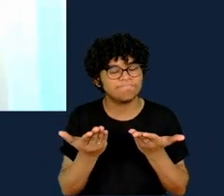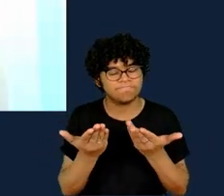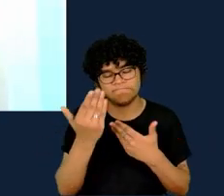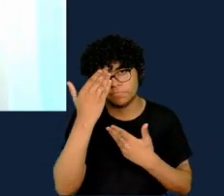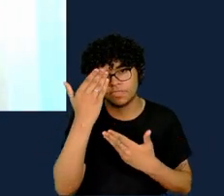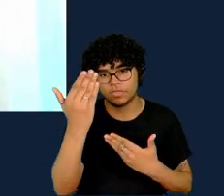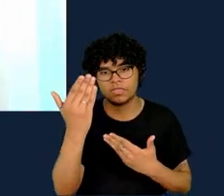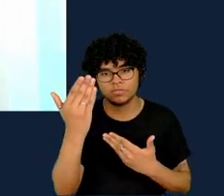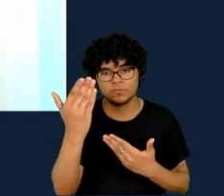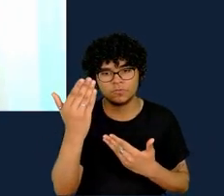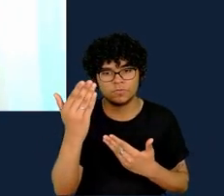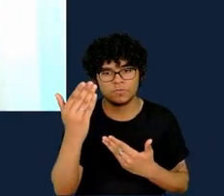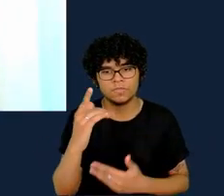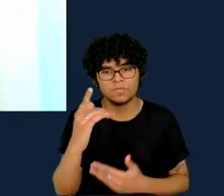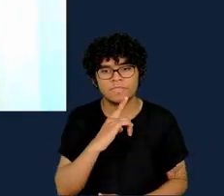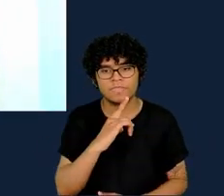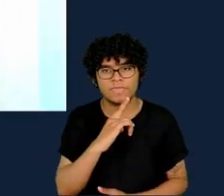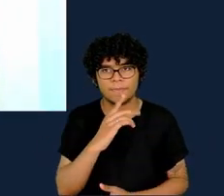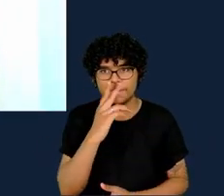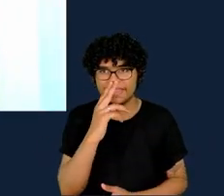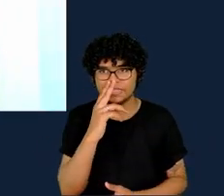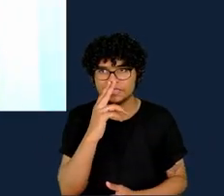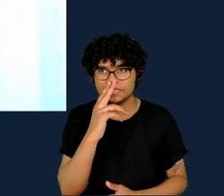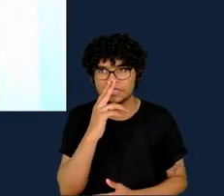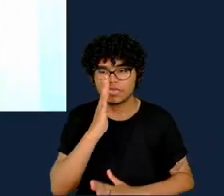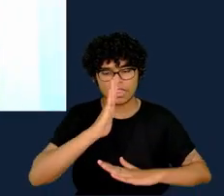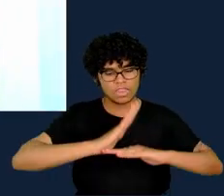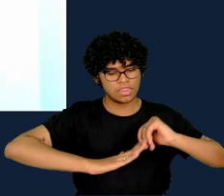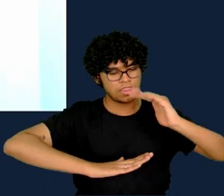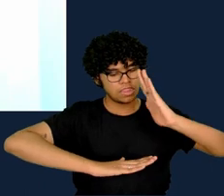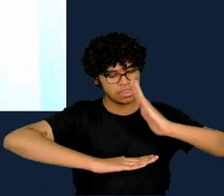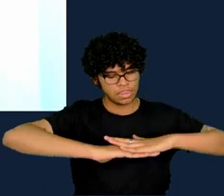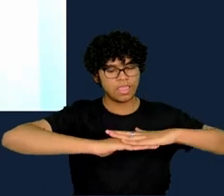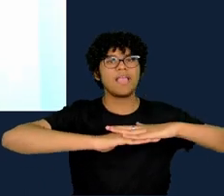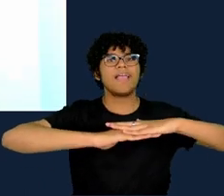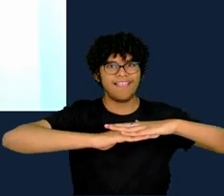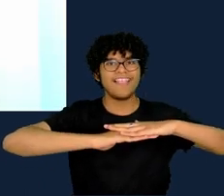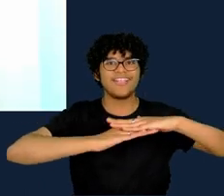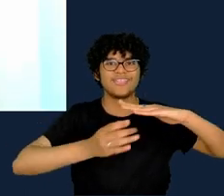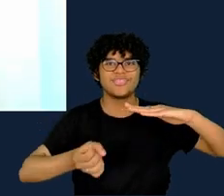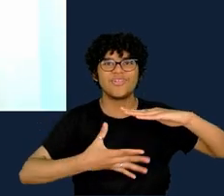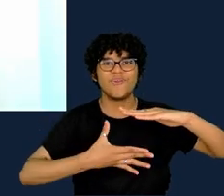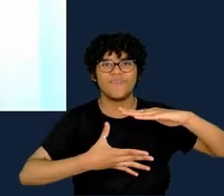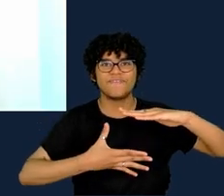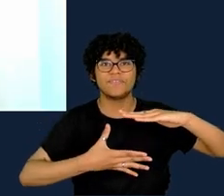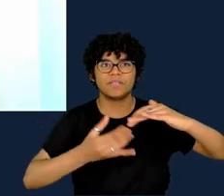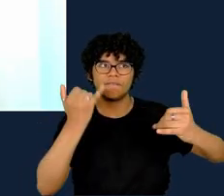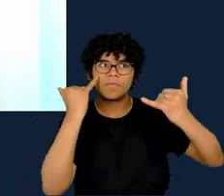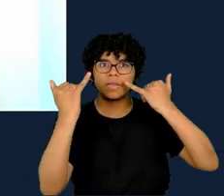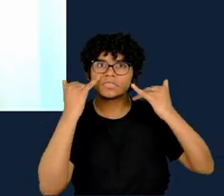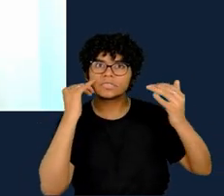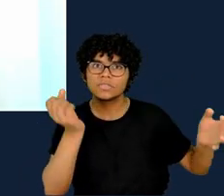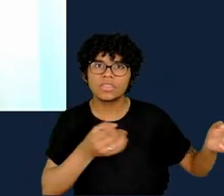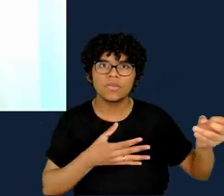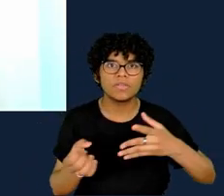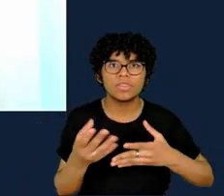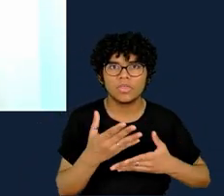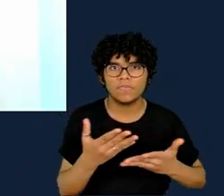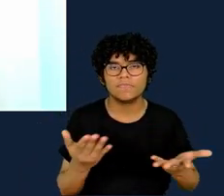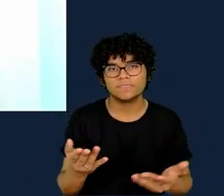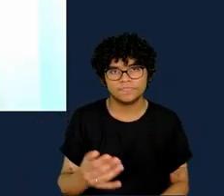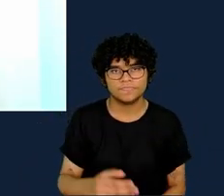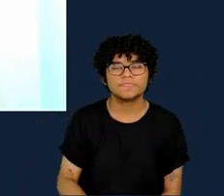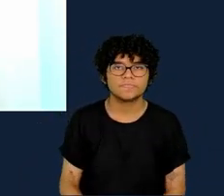traz exatamente uma nova camada, né, para a gente pensar sobre essas coisas, que eu acho que o relacionamento que o Clayton estava falando sobre a dimensão do tempo, né, como